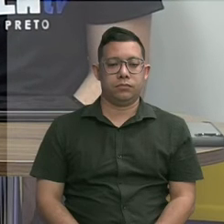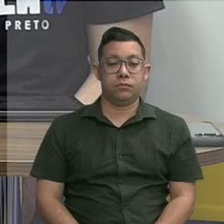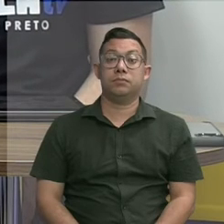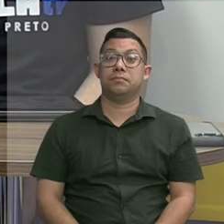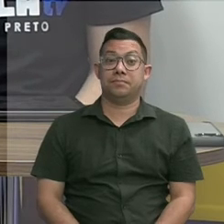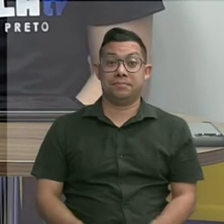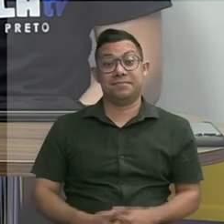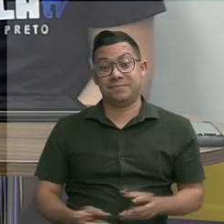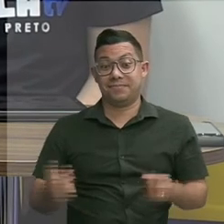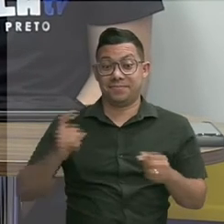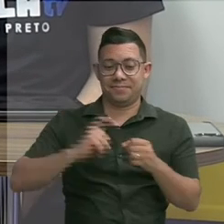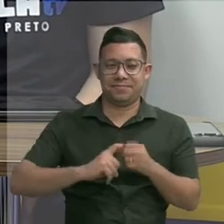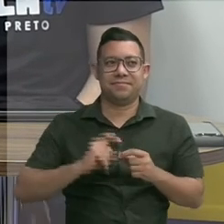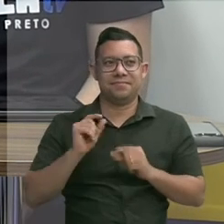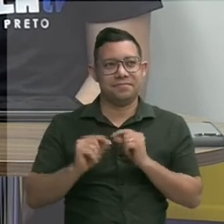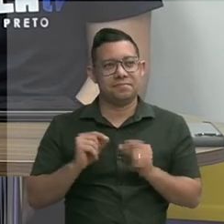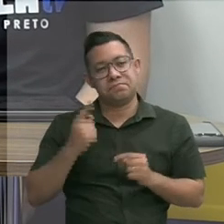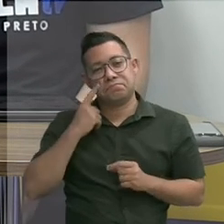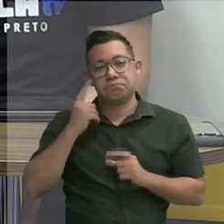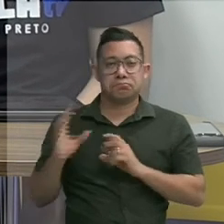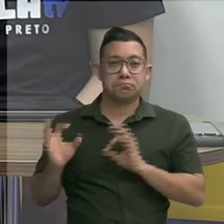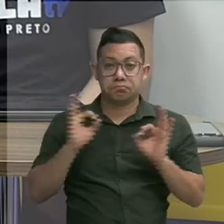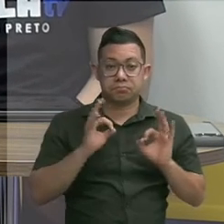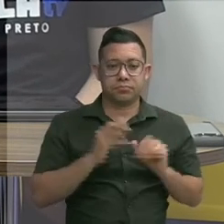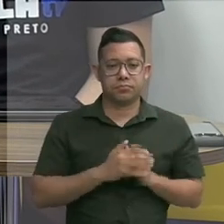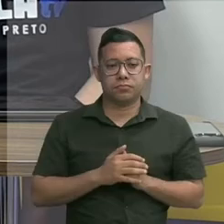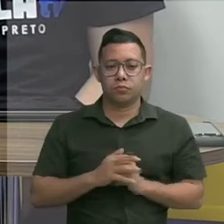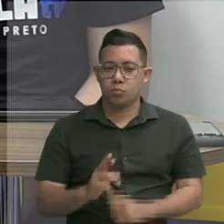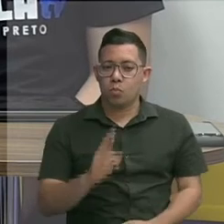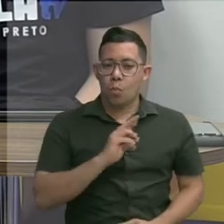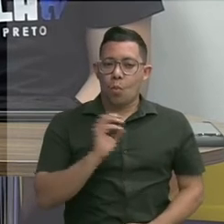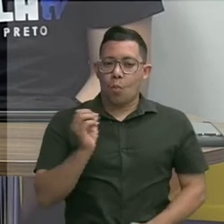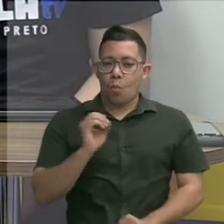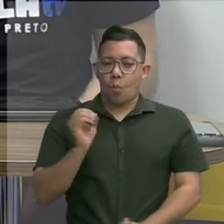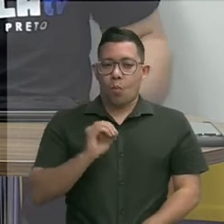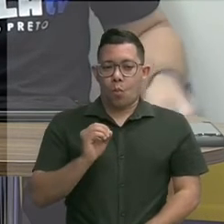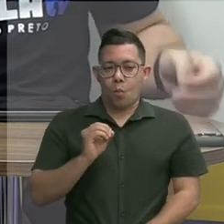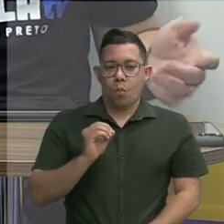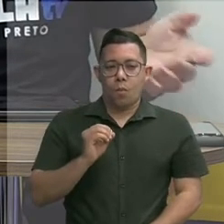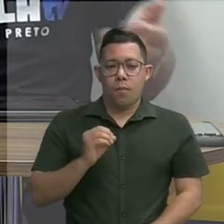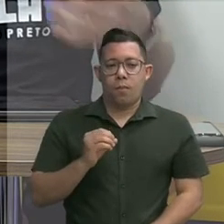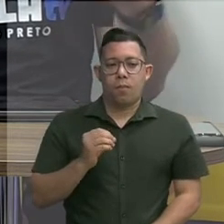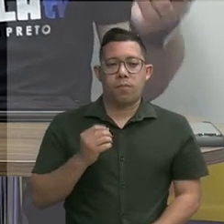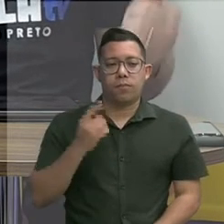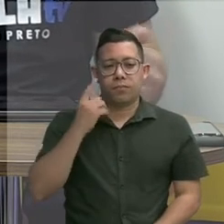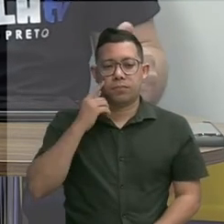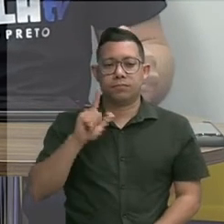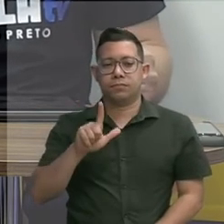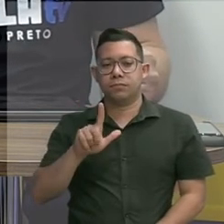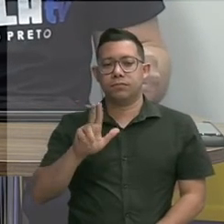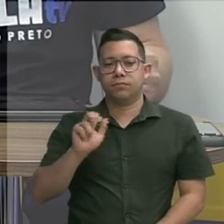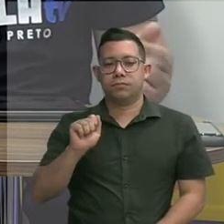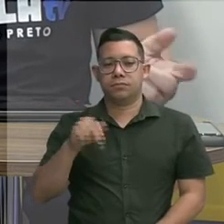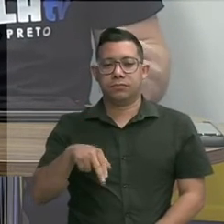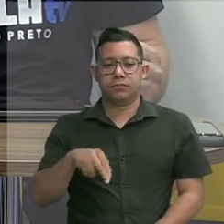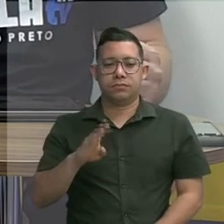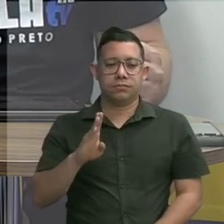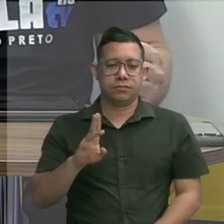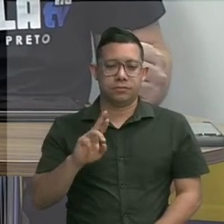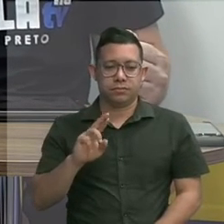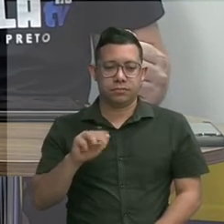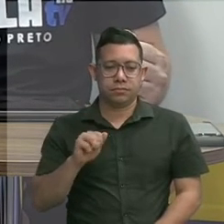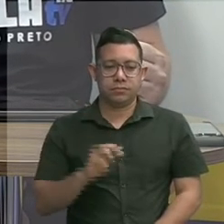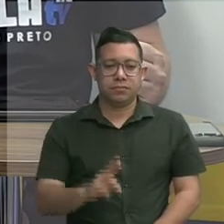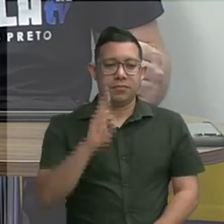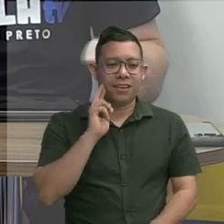vou tão gente olha lá a gente não recebeu nenhuma participação ainda hein Cadê e cadê a Bruna Para